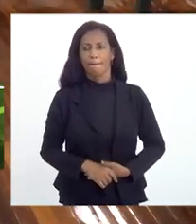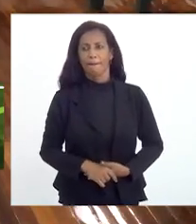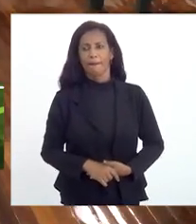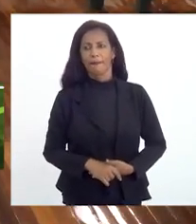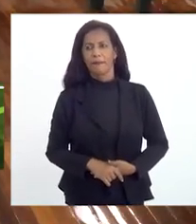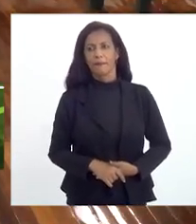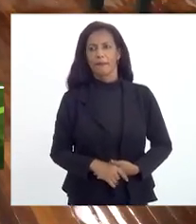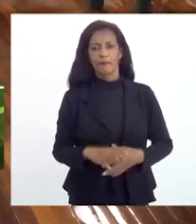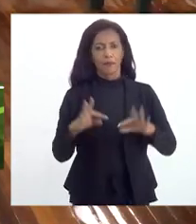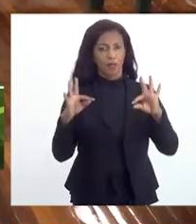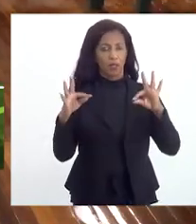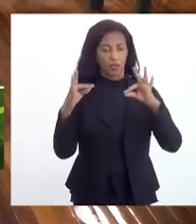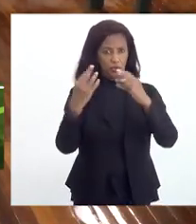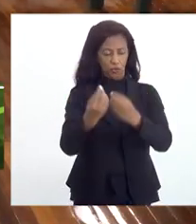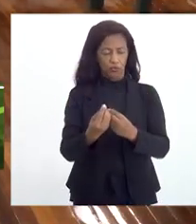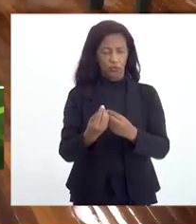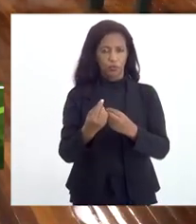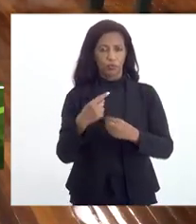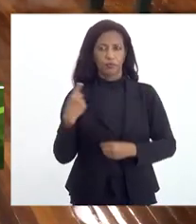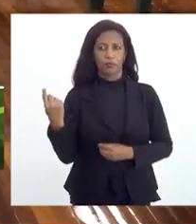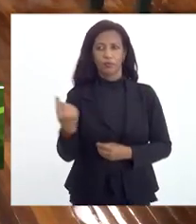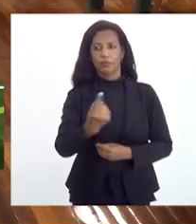Eu acho que de tudo que nós vamos...